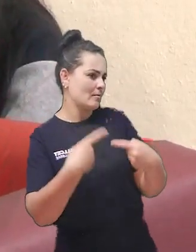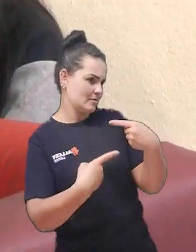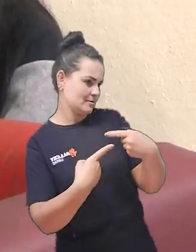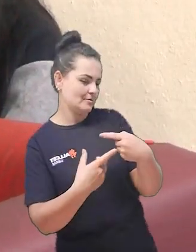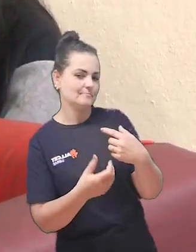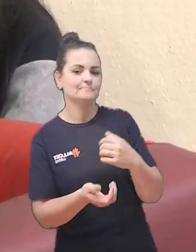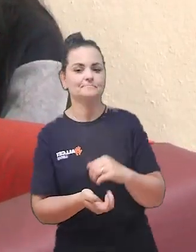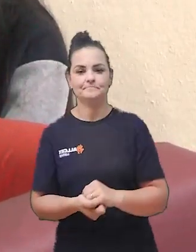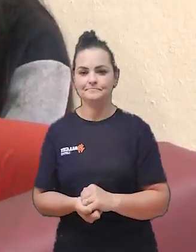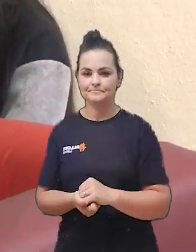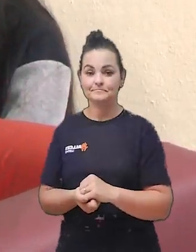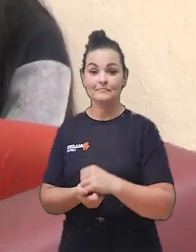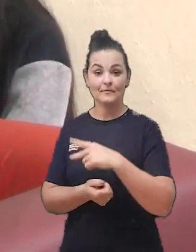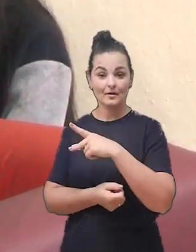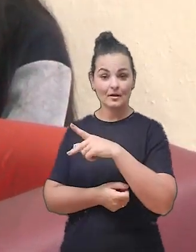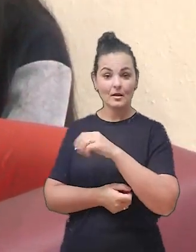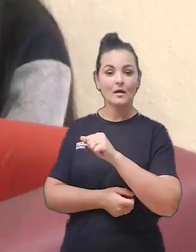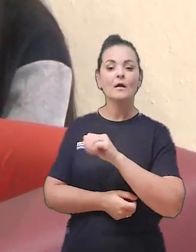Pablo,